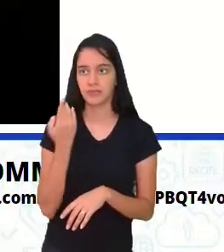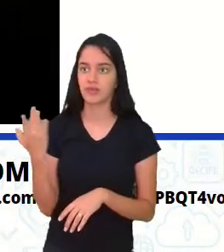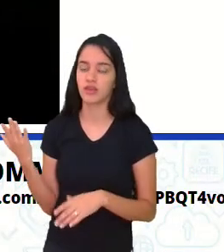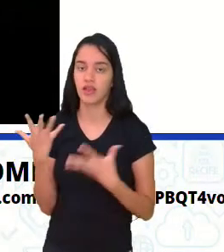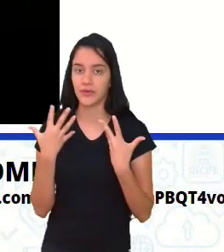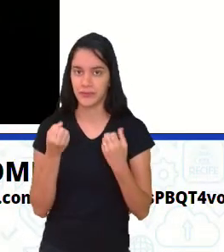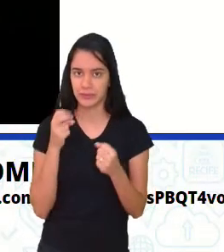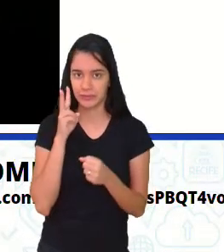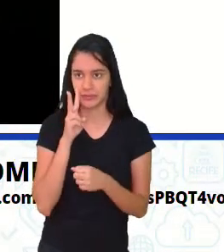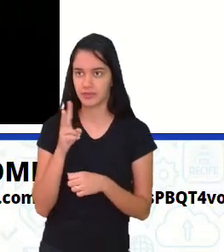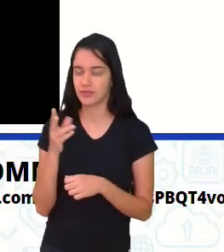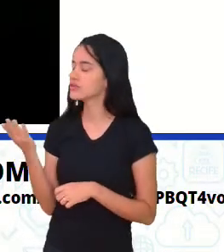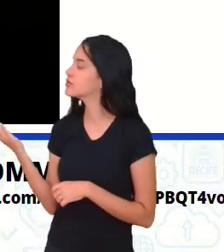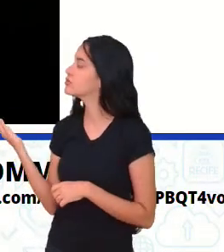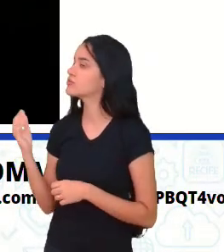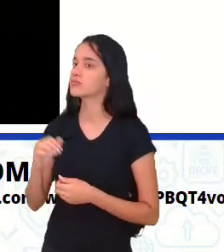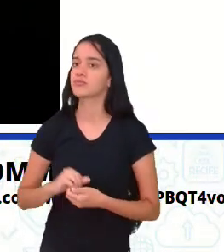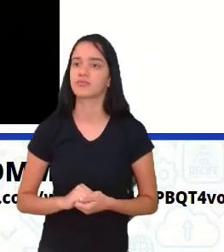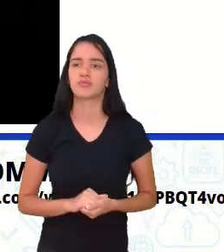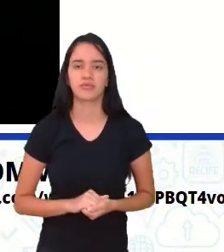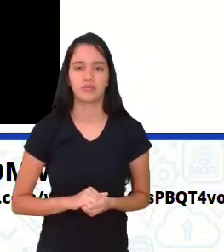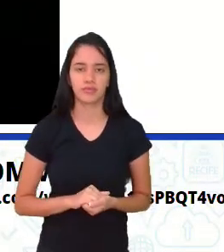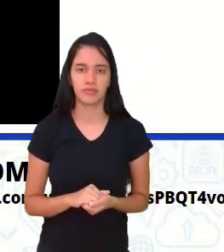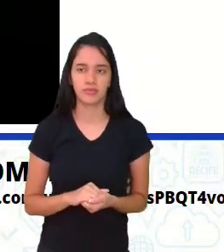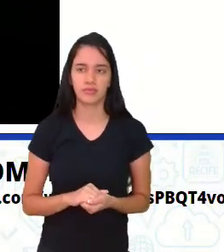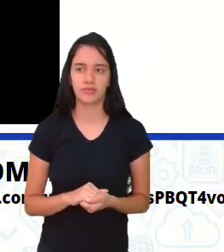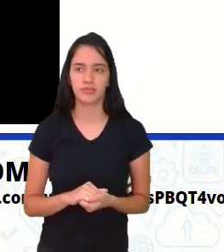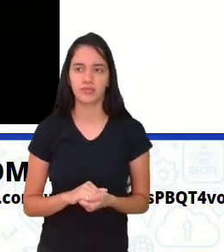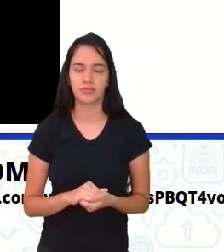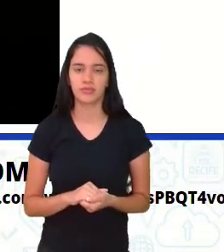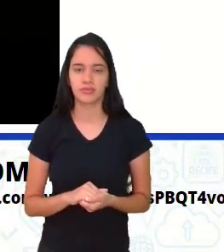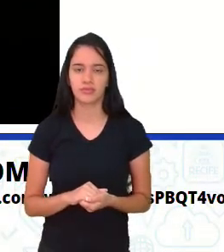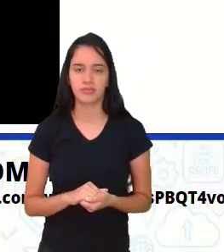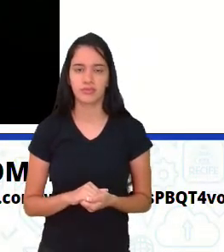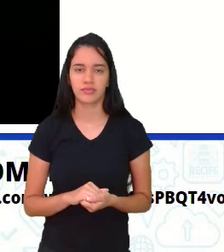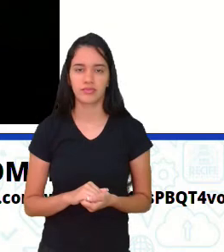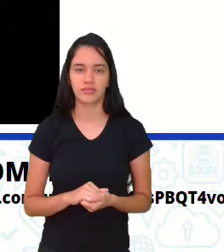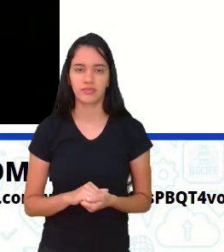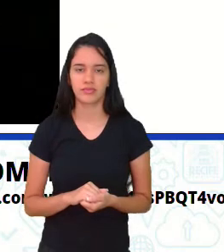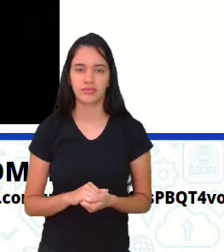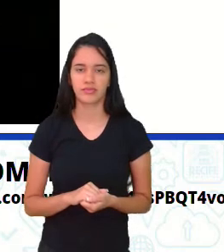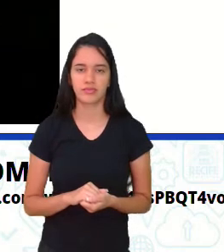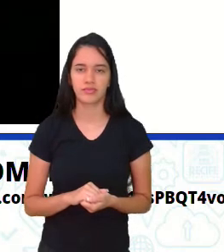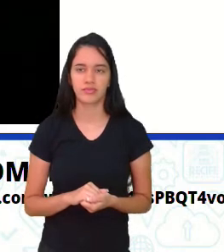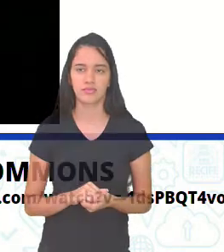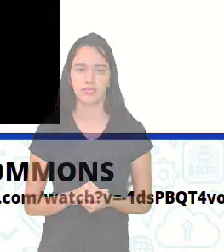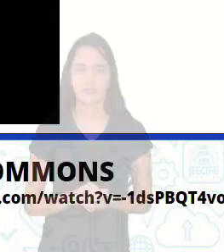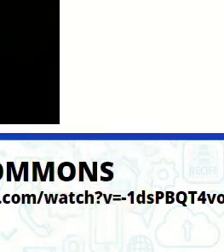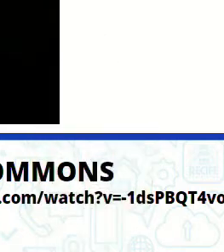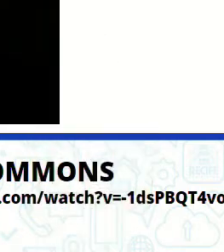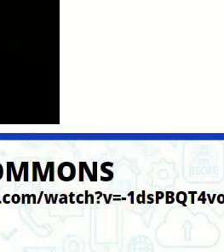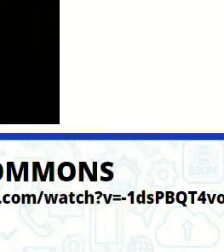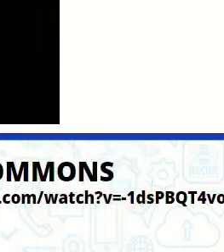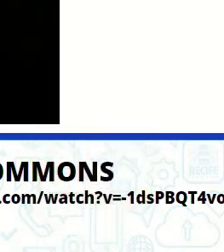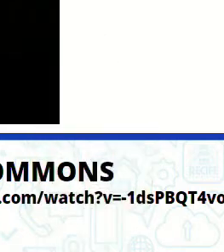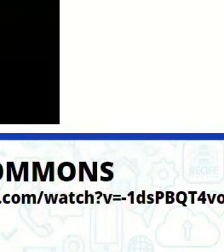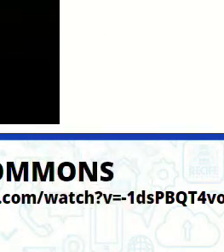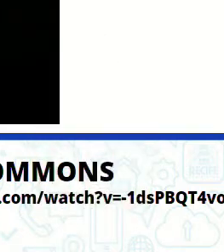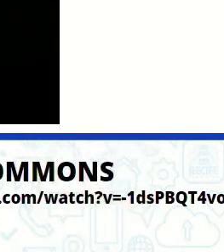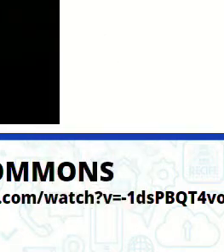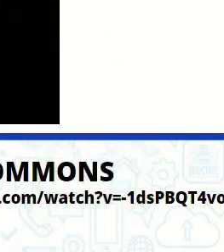Vamos ver um pouquinho? Des werten Bruders, noch das Gedächtnis frisch, das unserem